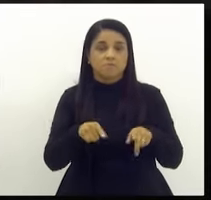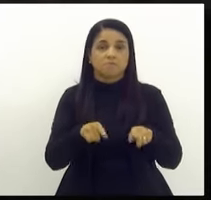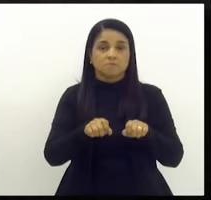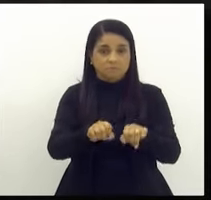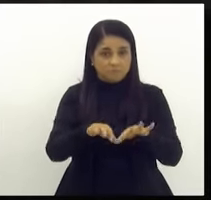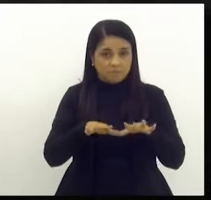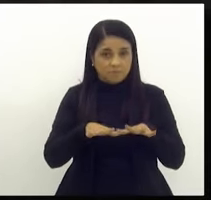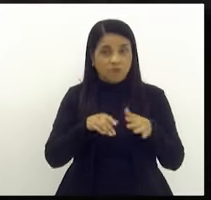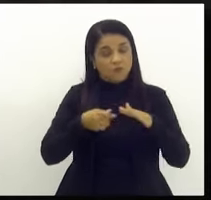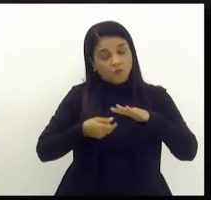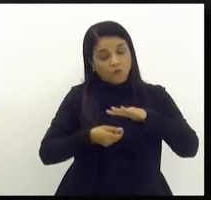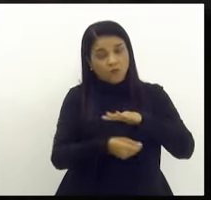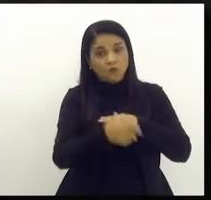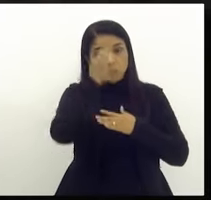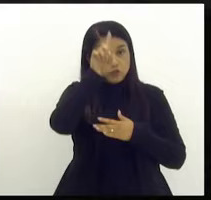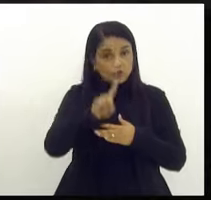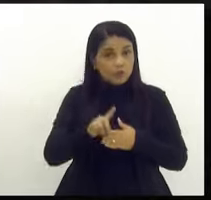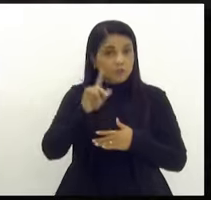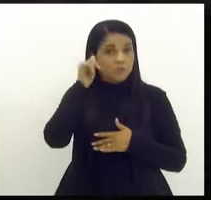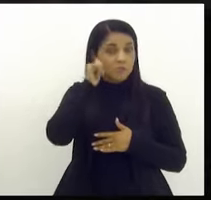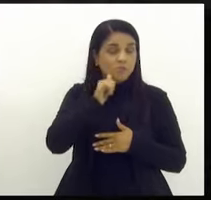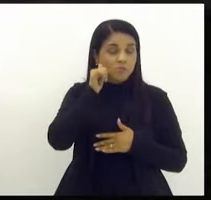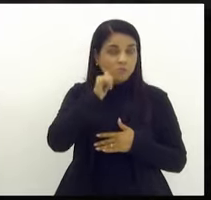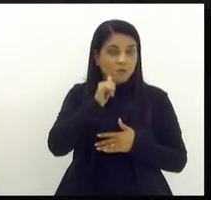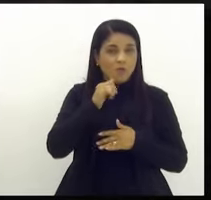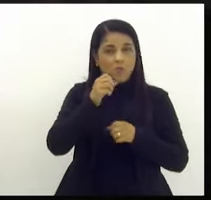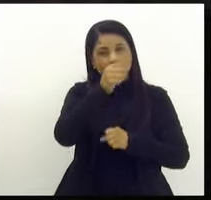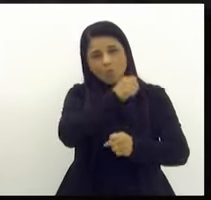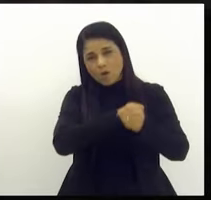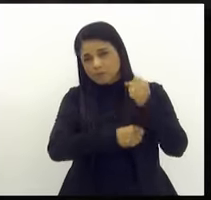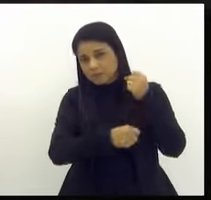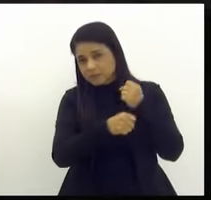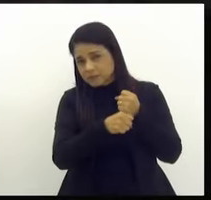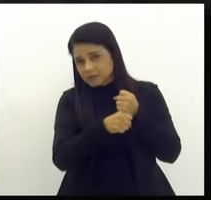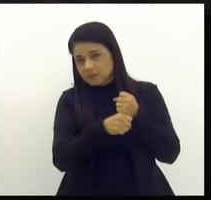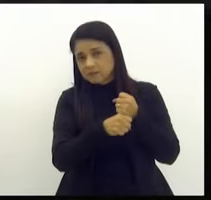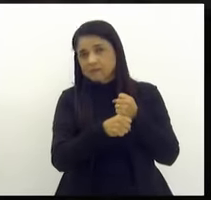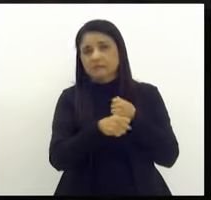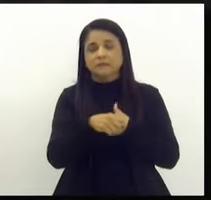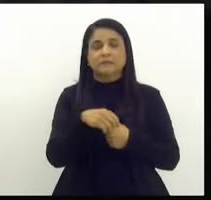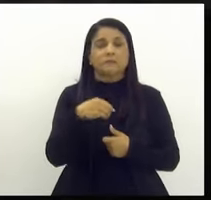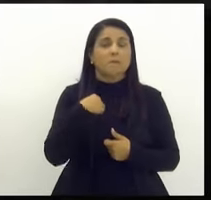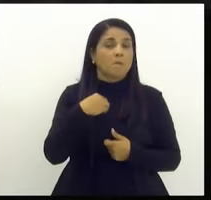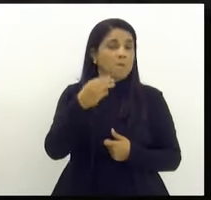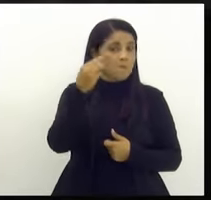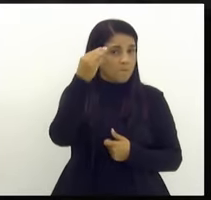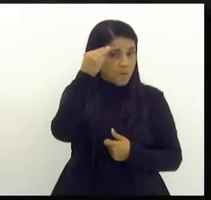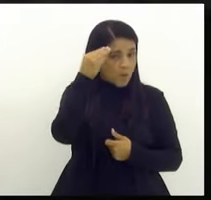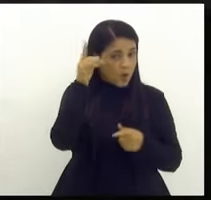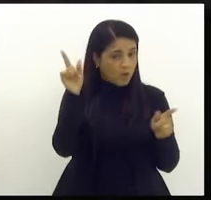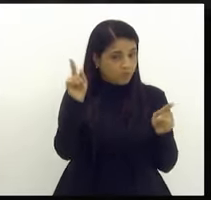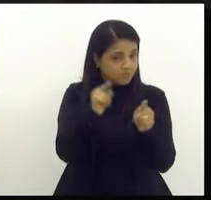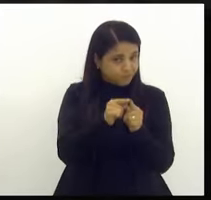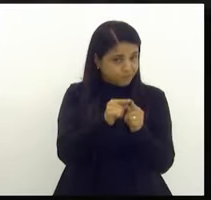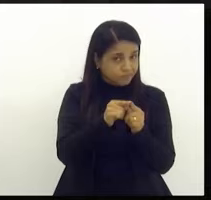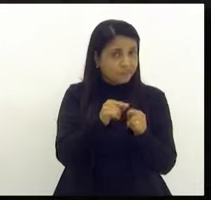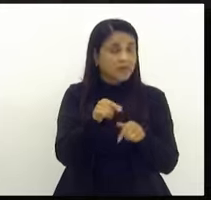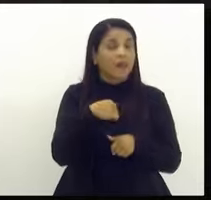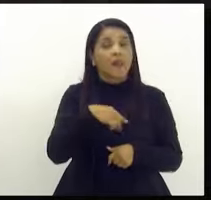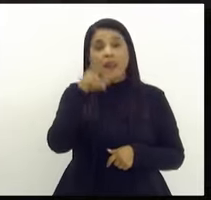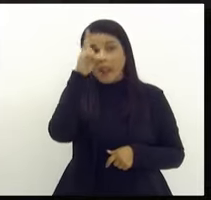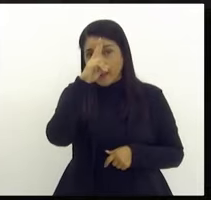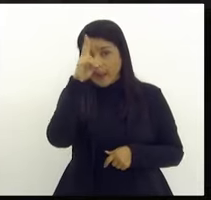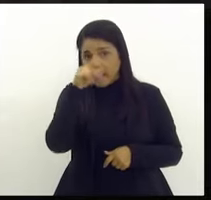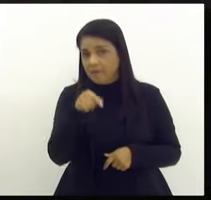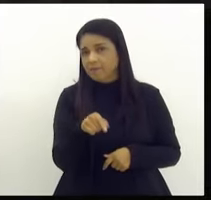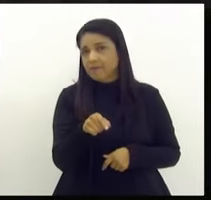especial de direitos da mulher a gente no ano passado quem tem a memória curta vai lembrar aqui que quando